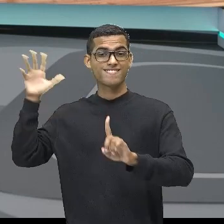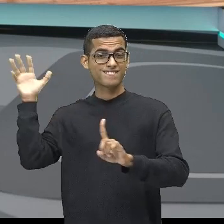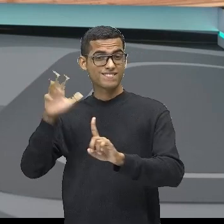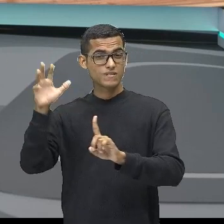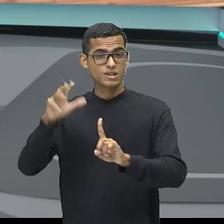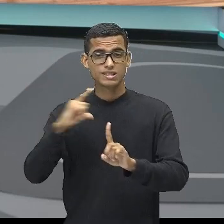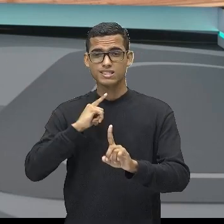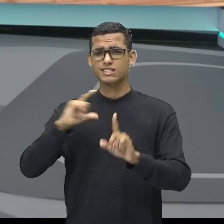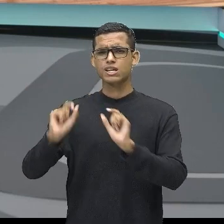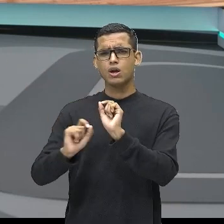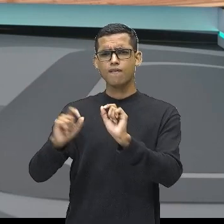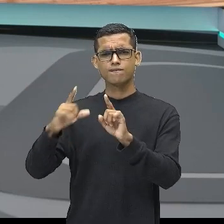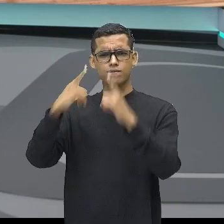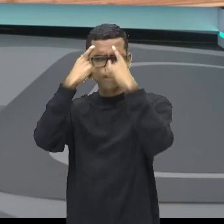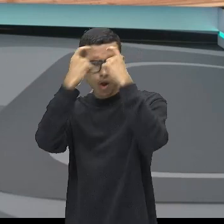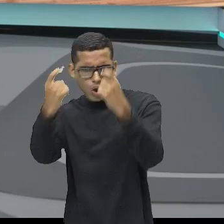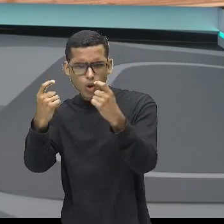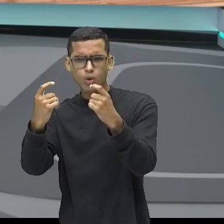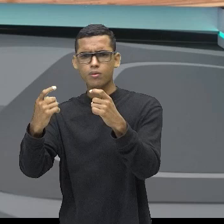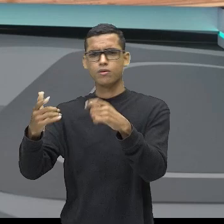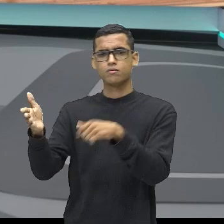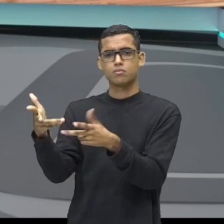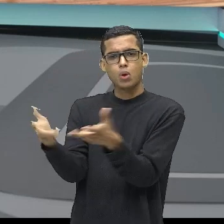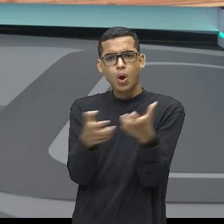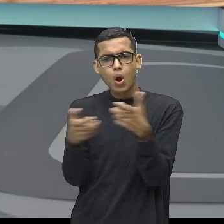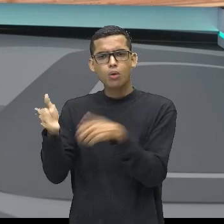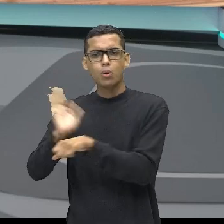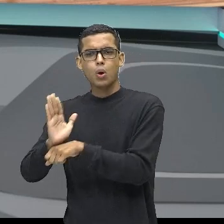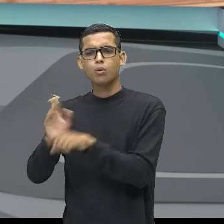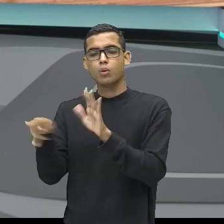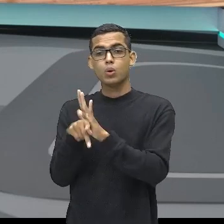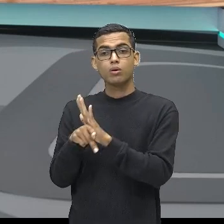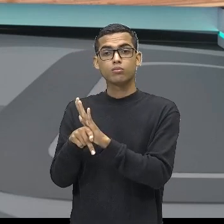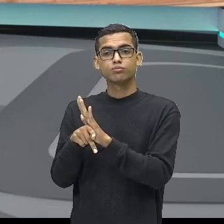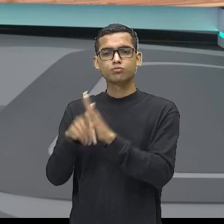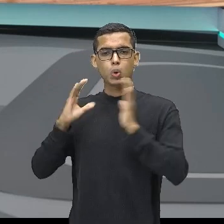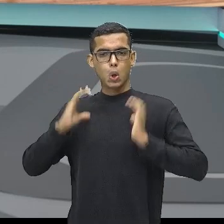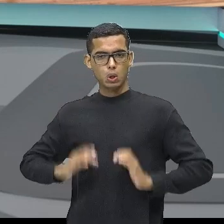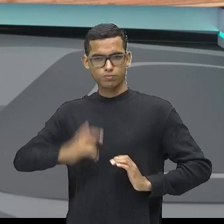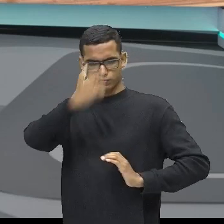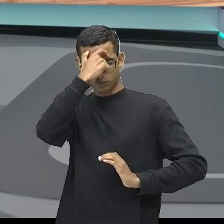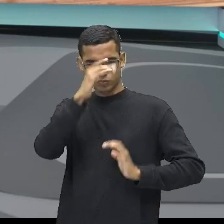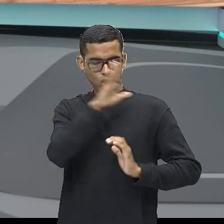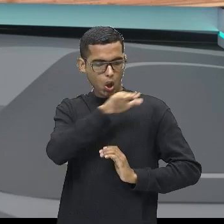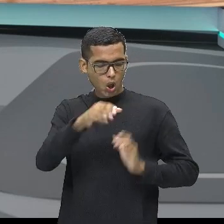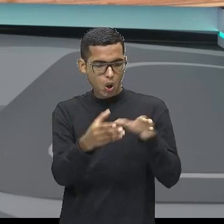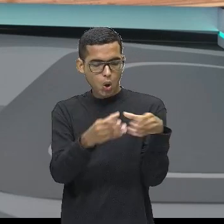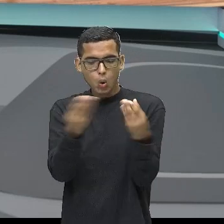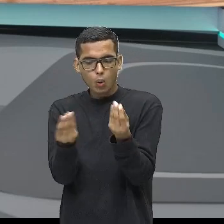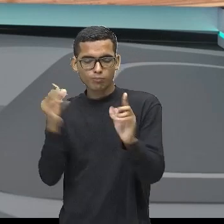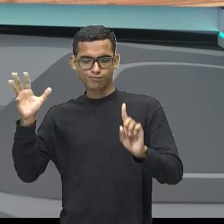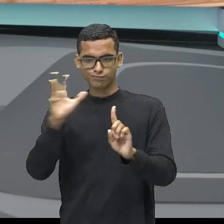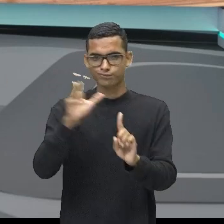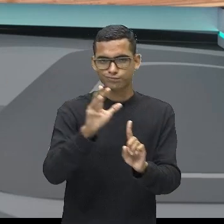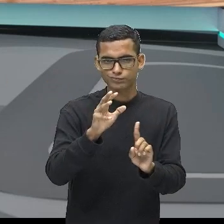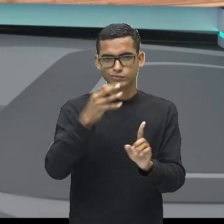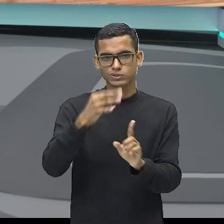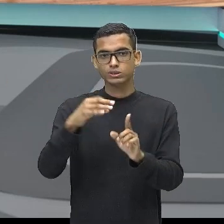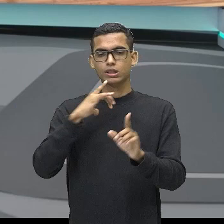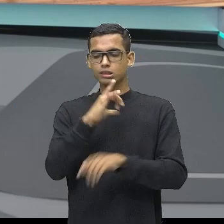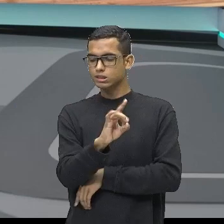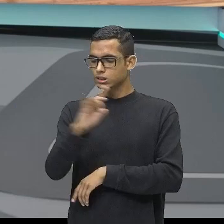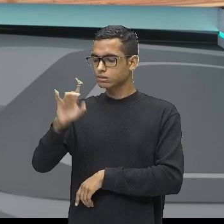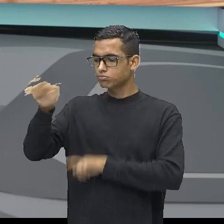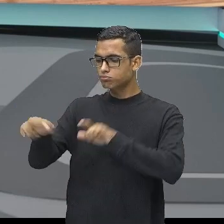videogames com cenas violentas no comportamento das crianças. Esse foi o tema geral. E cada um dos nossos debatedores